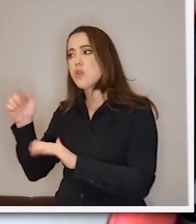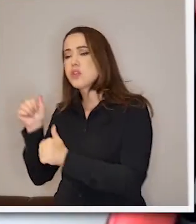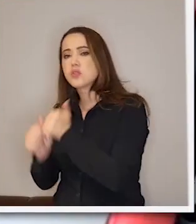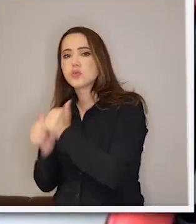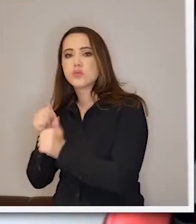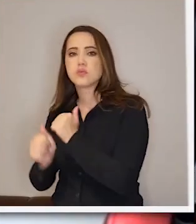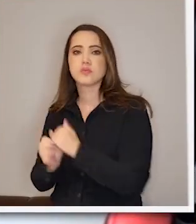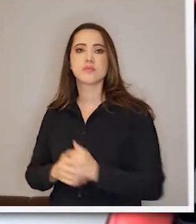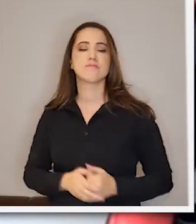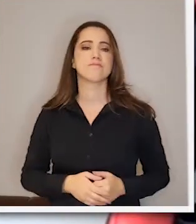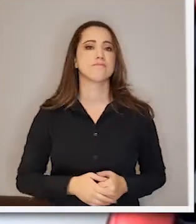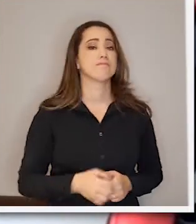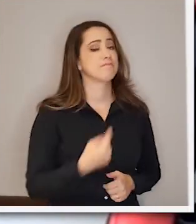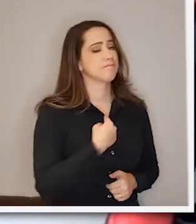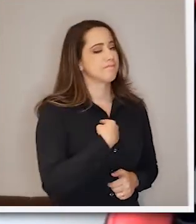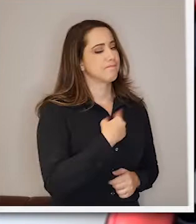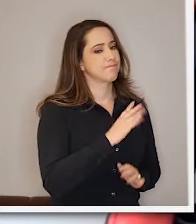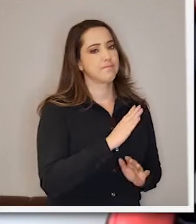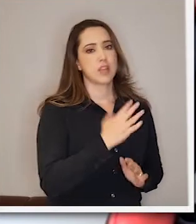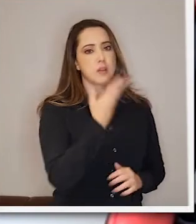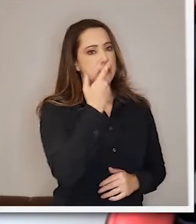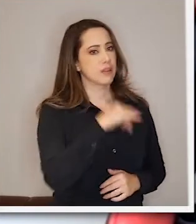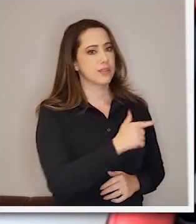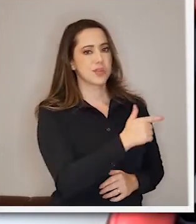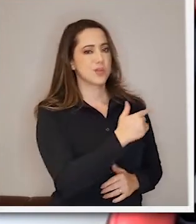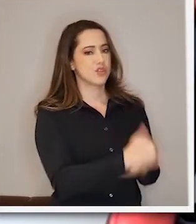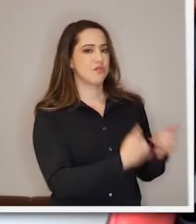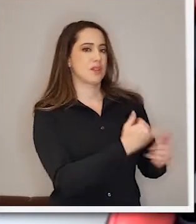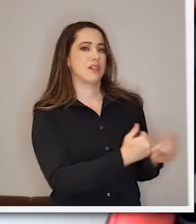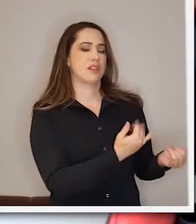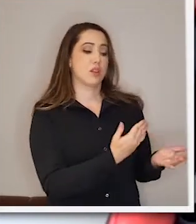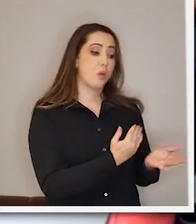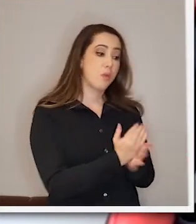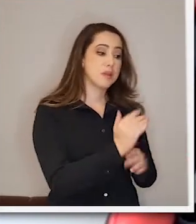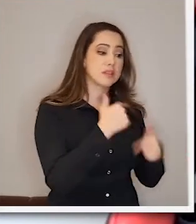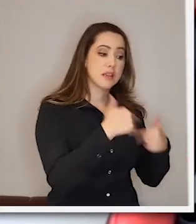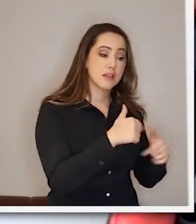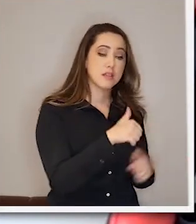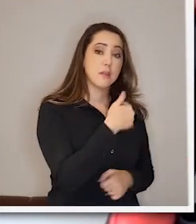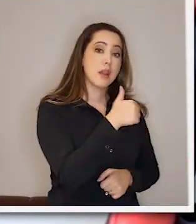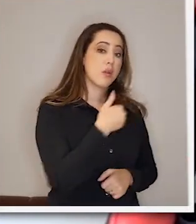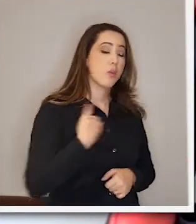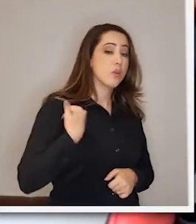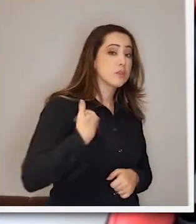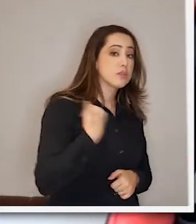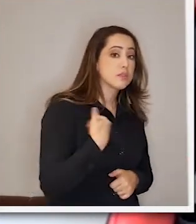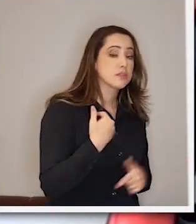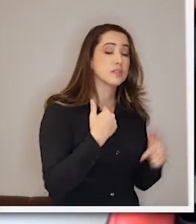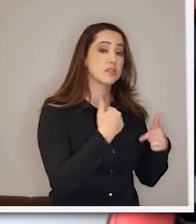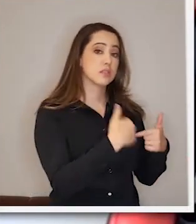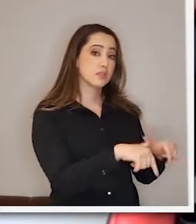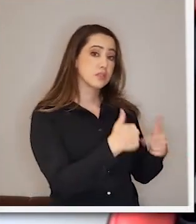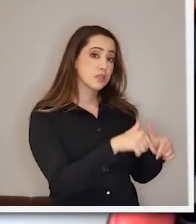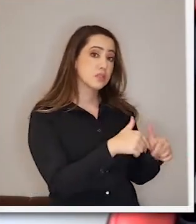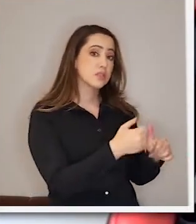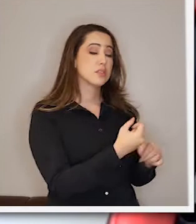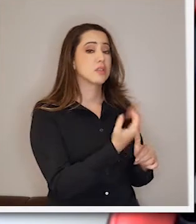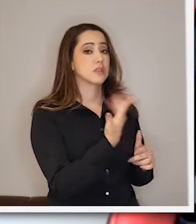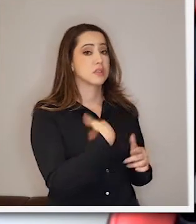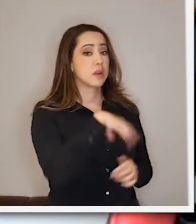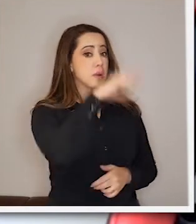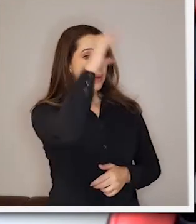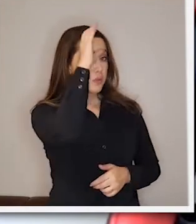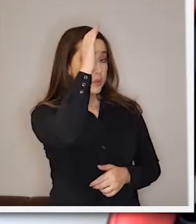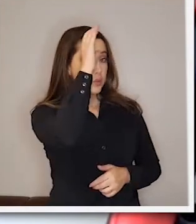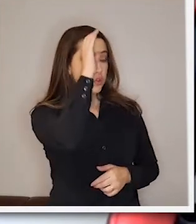assim. A minha foi trabalhando. Comecei a trabalhar com 8 anos de idade. Eu trabalhei com o meu tio,